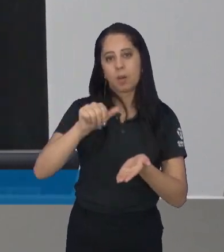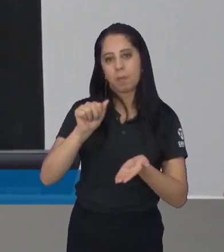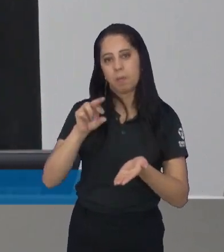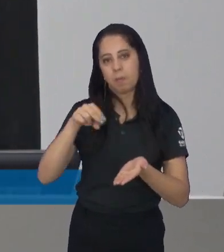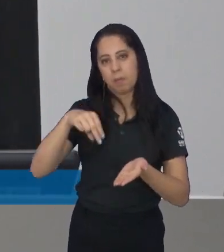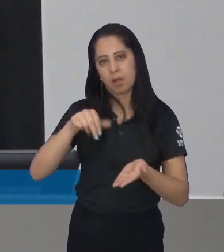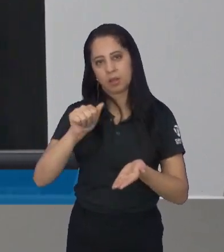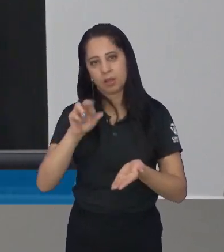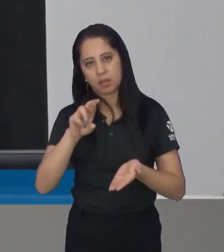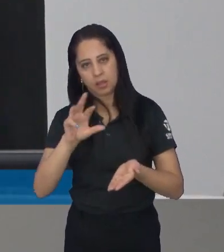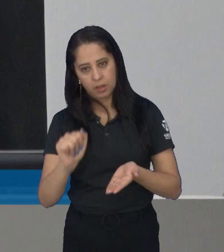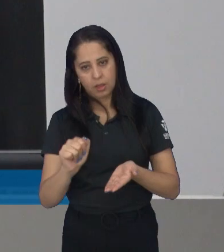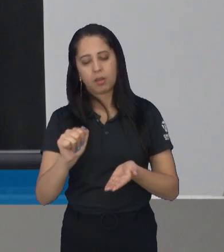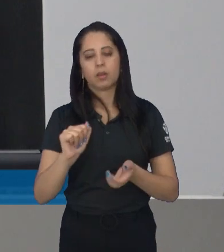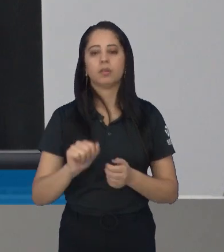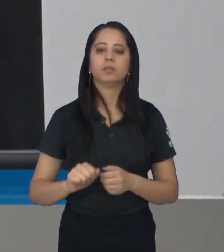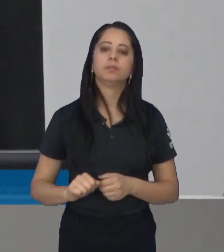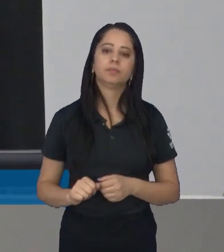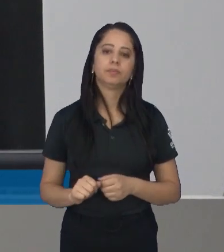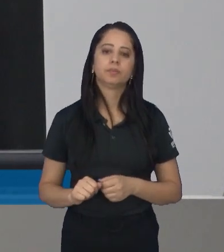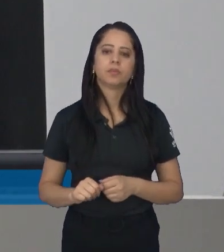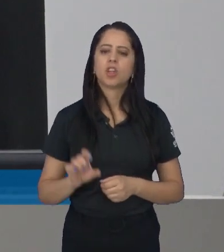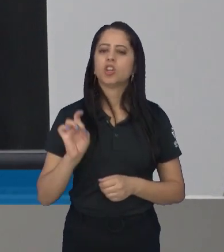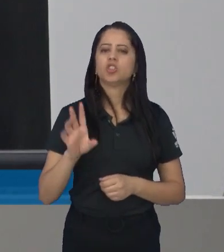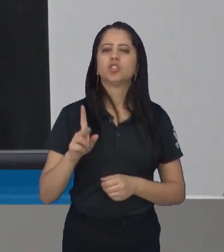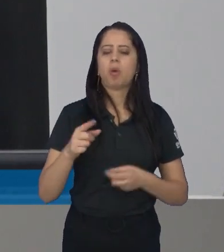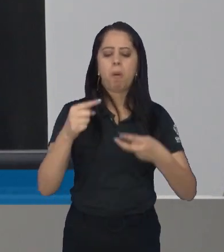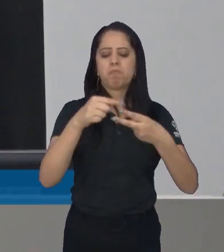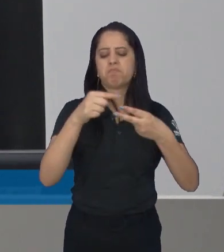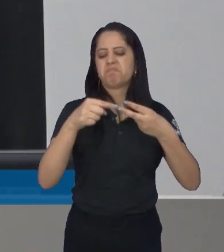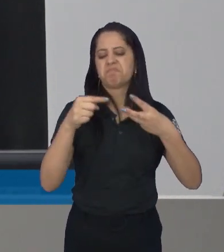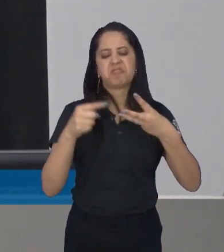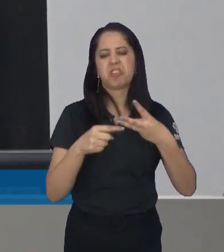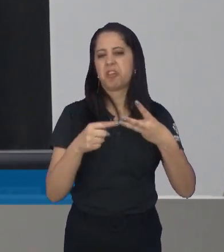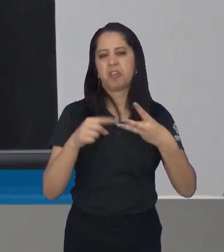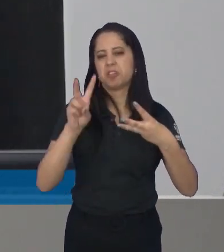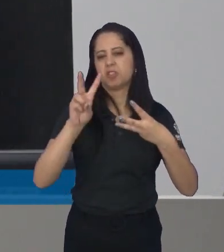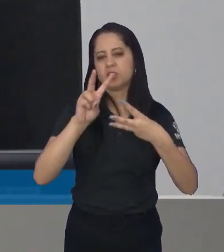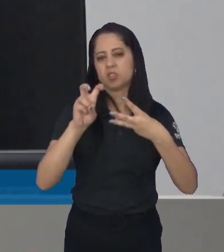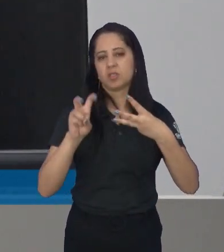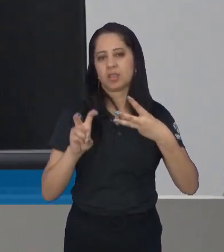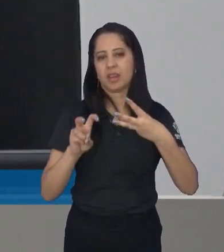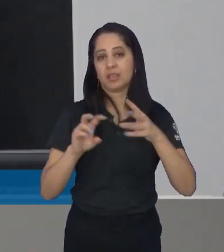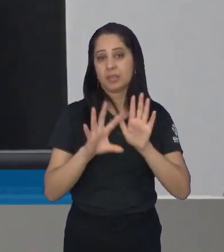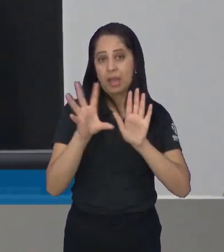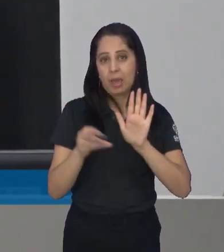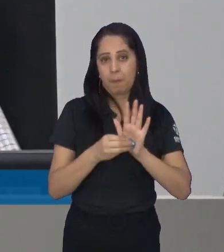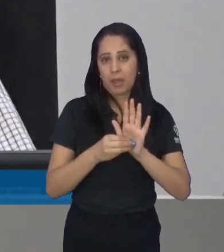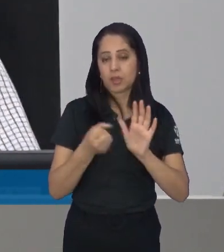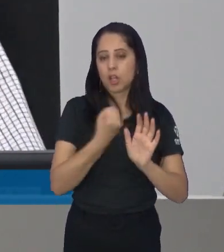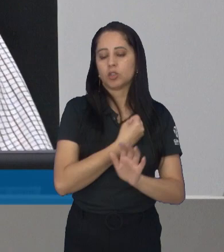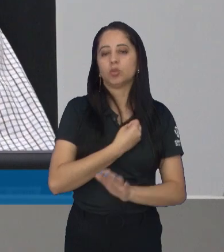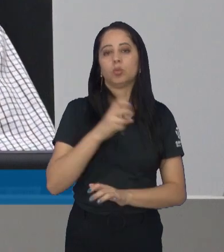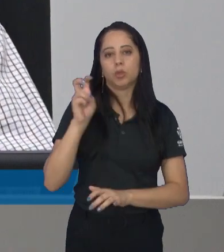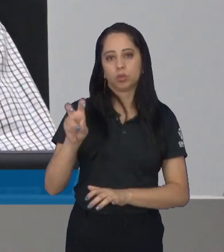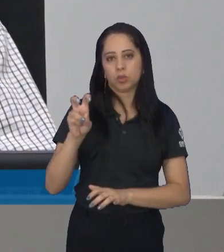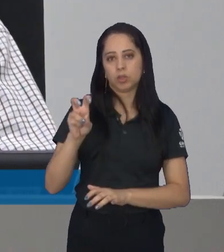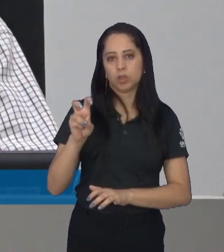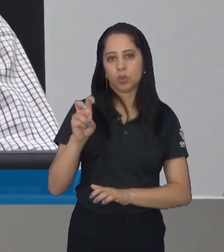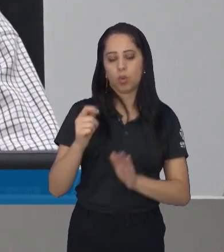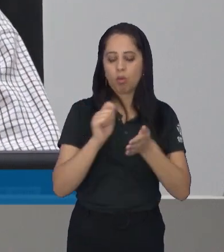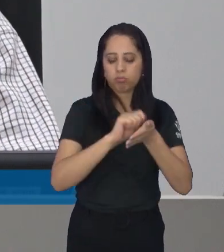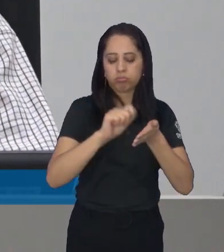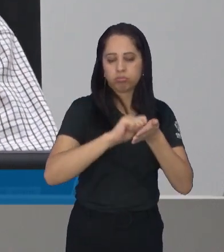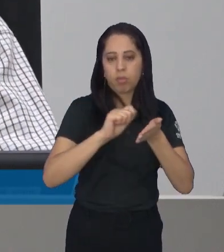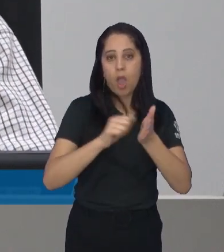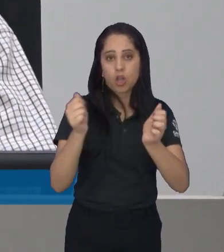mais por dentro ainda do assunto queria falar em três assuntos aqui uma sobre a emenda 5 que eu apresentei junto com o vereador Walter